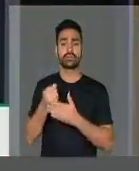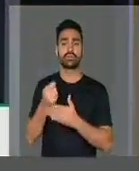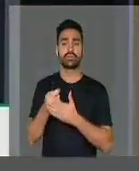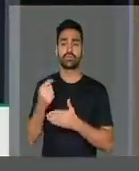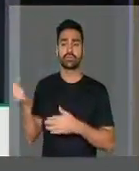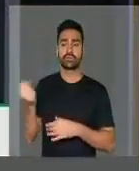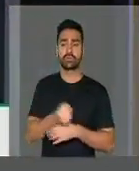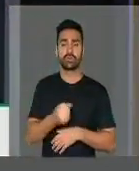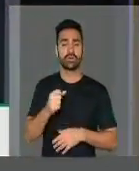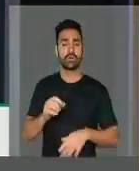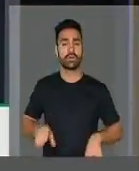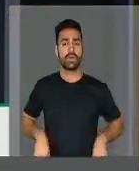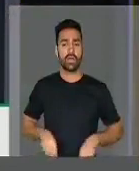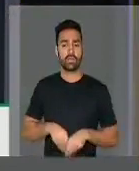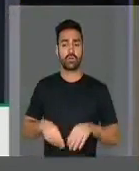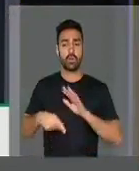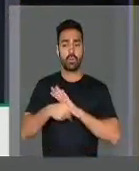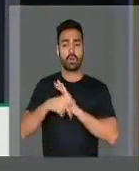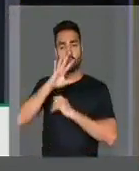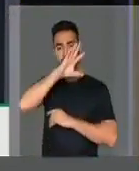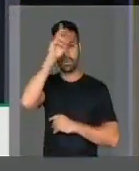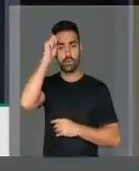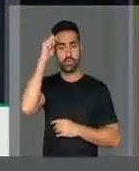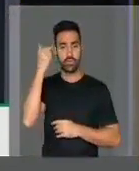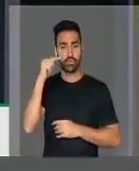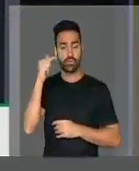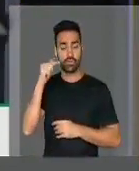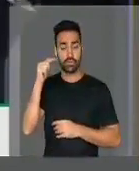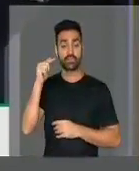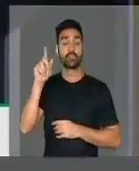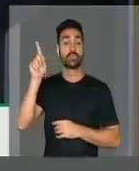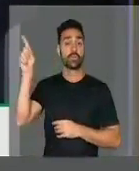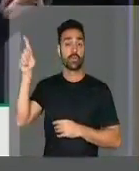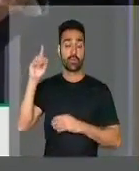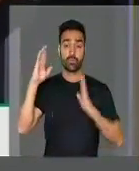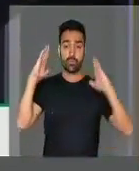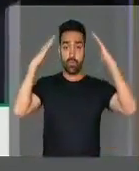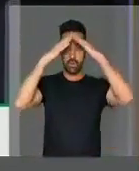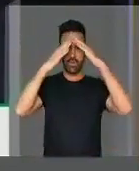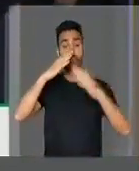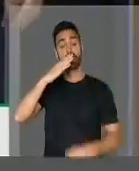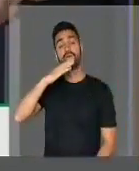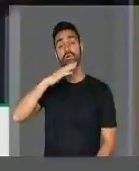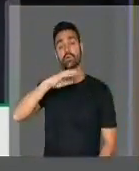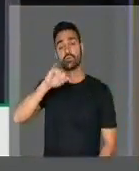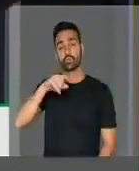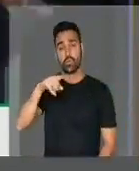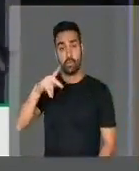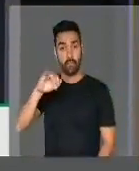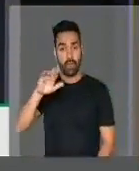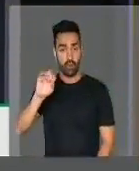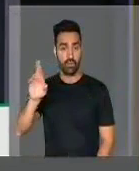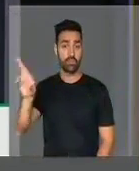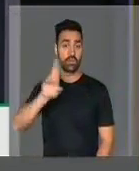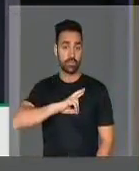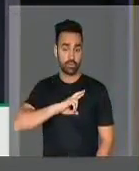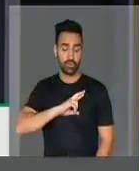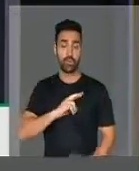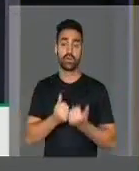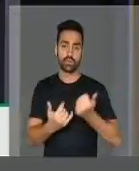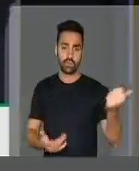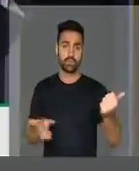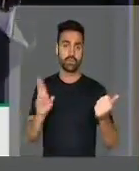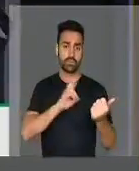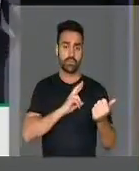resposta ainda como autoridade municipal do Papa João Paulo, através, na verdade, da sua assessoria, não é? Dizendo que